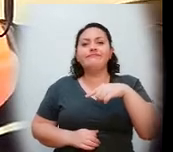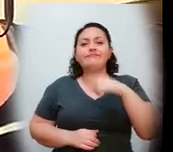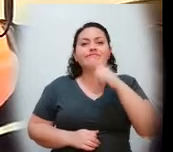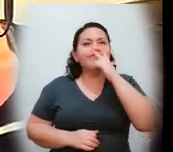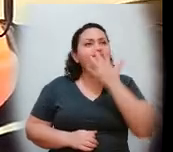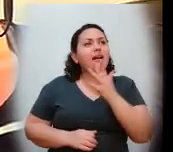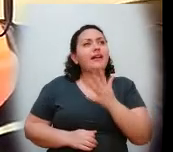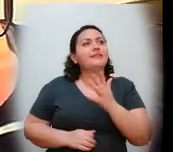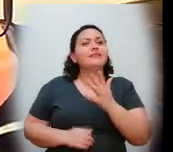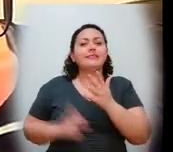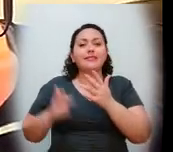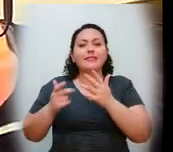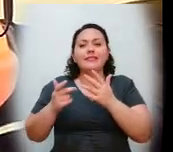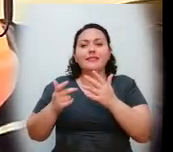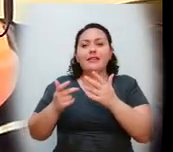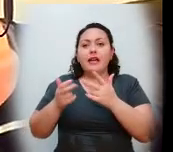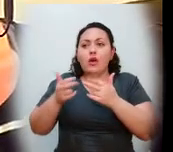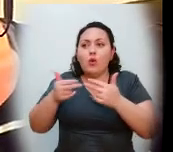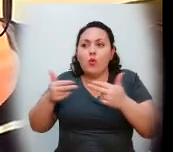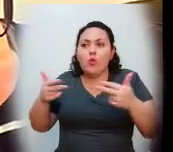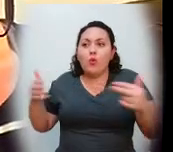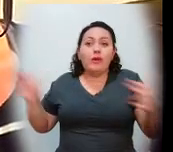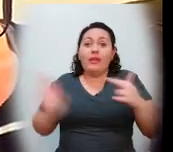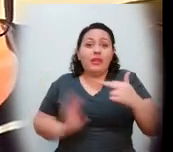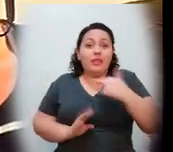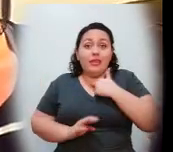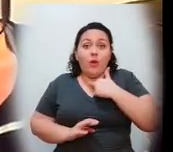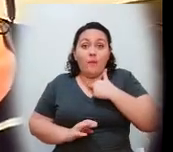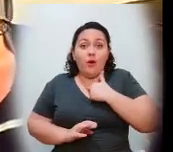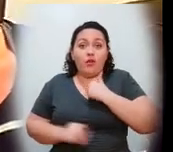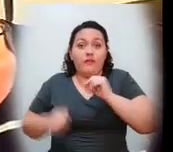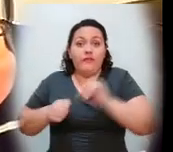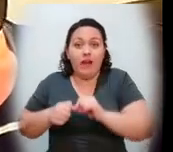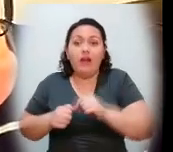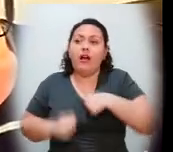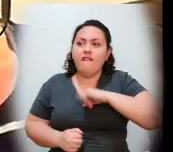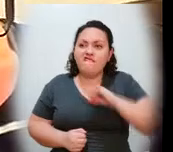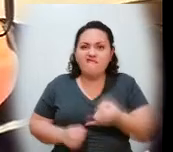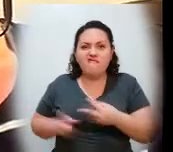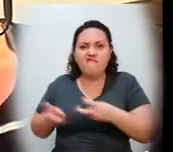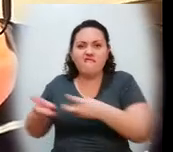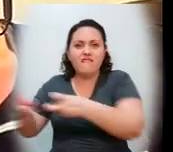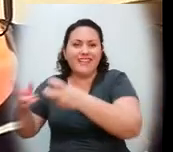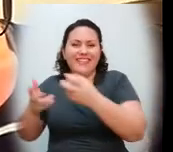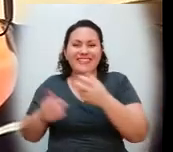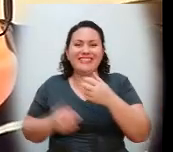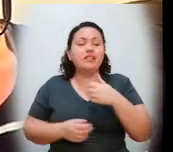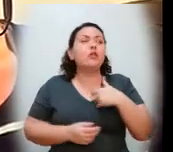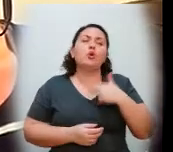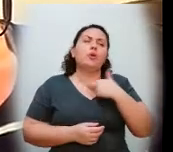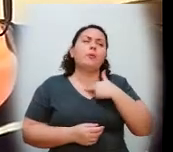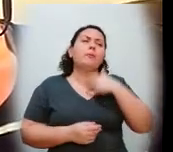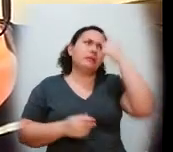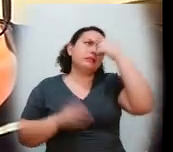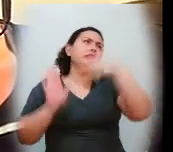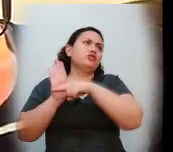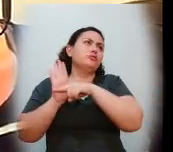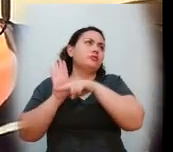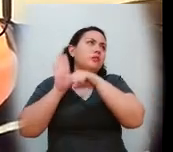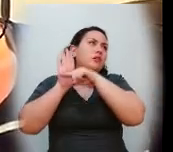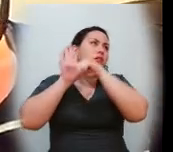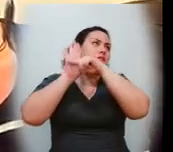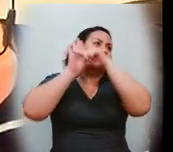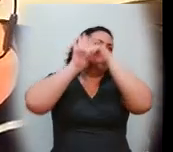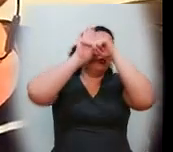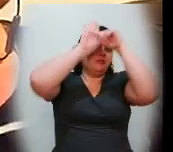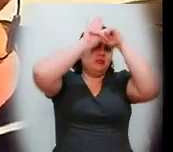é aquela coisa que é o negativo. Tudo que a gente diz que não pode fazer parece que dá vontade de fazer, né? Então tem até